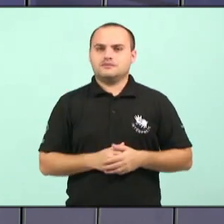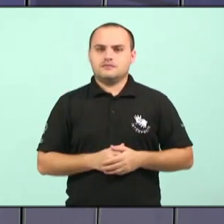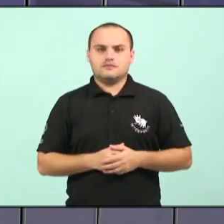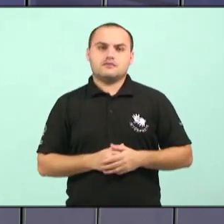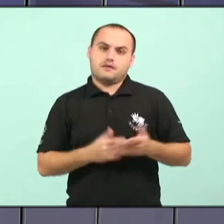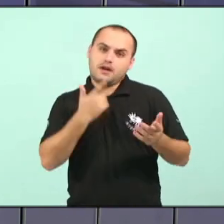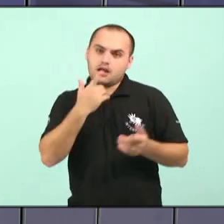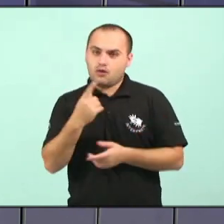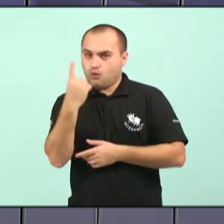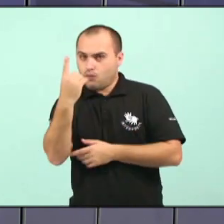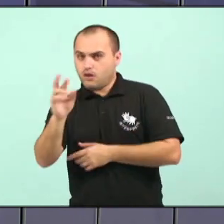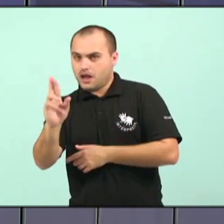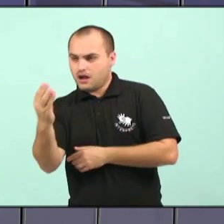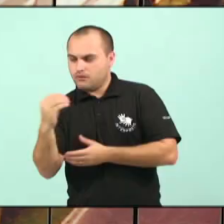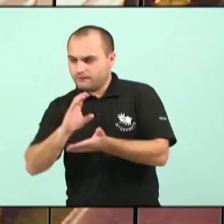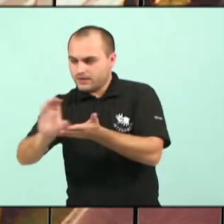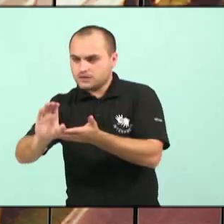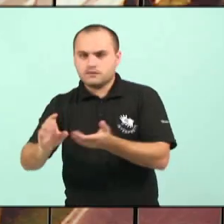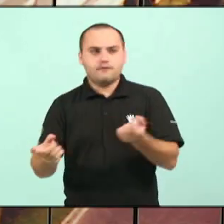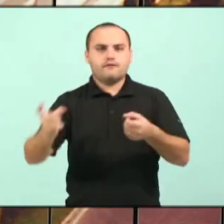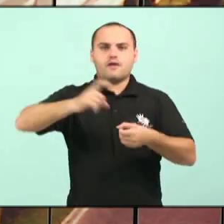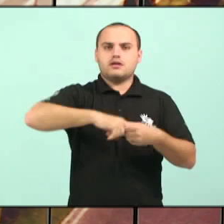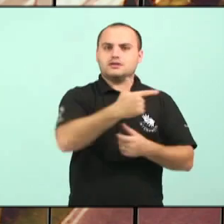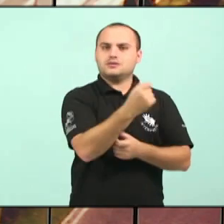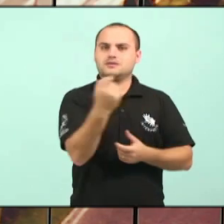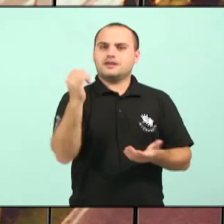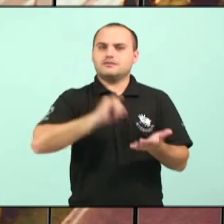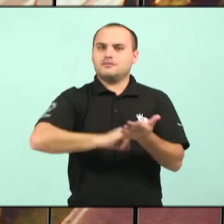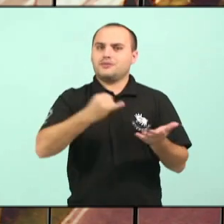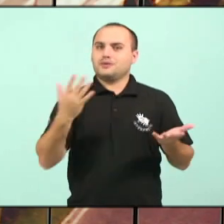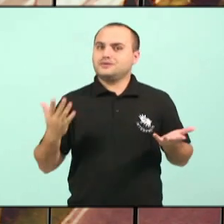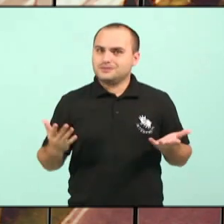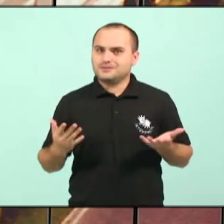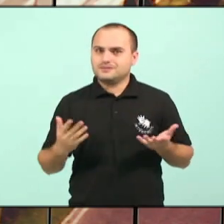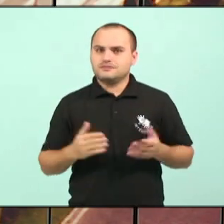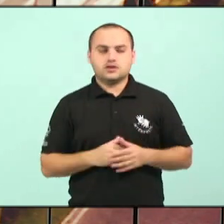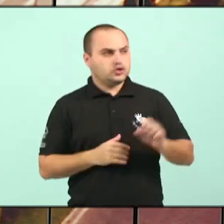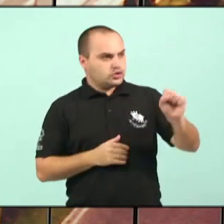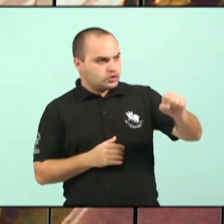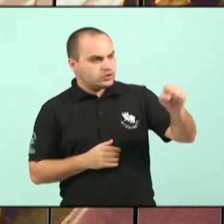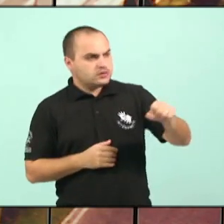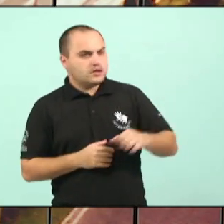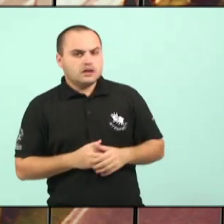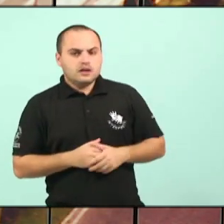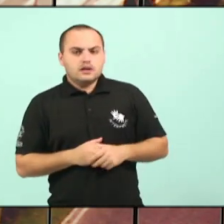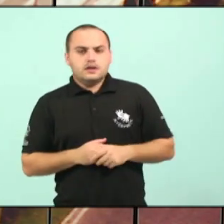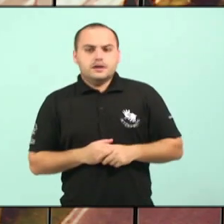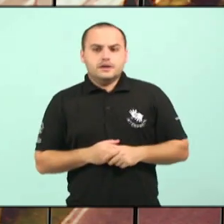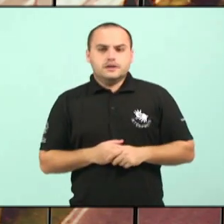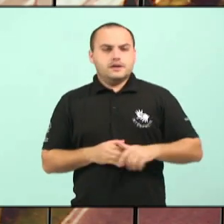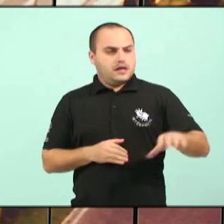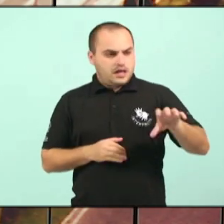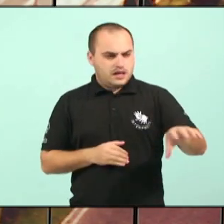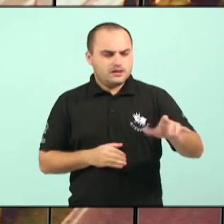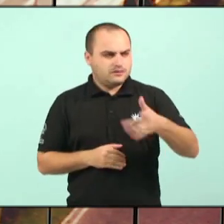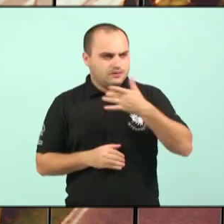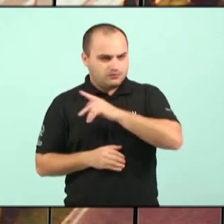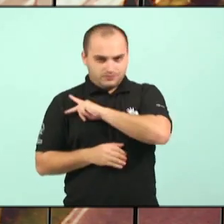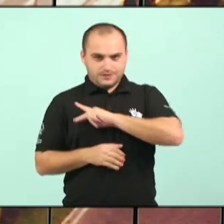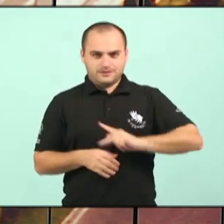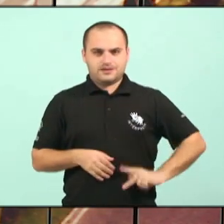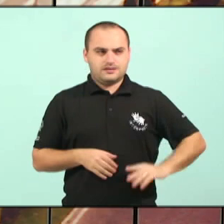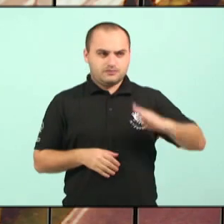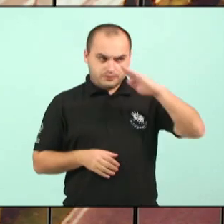para 200, uma proporção muito grande. Muito grande. Essa situação, vereador, do futuro presidente